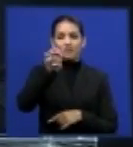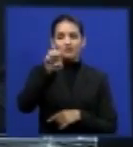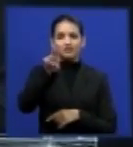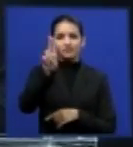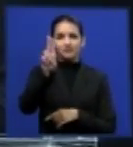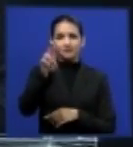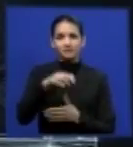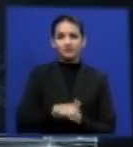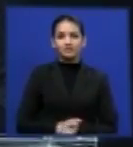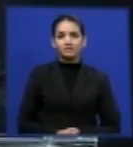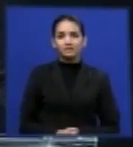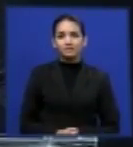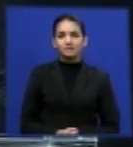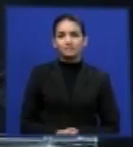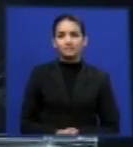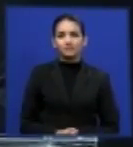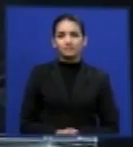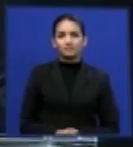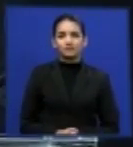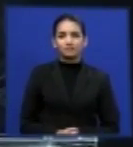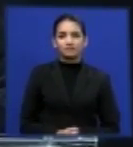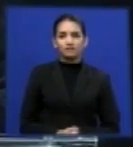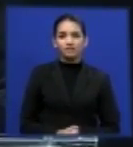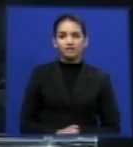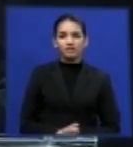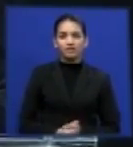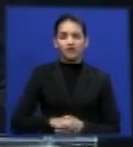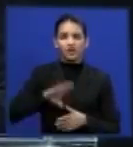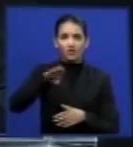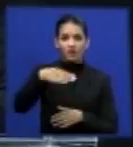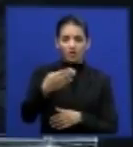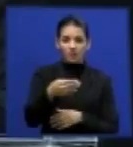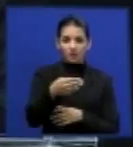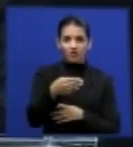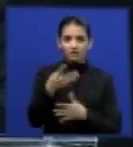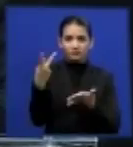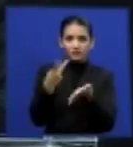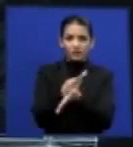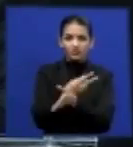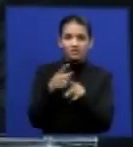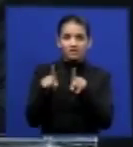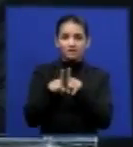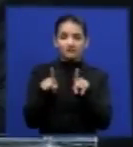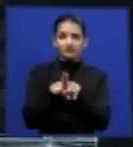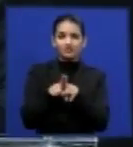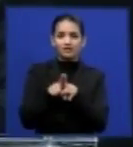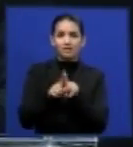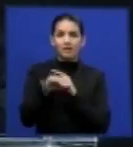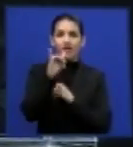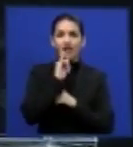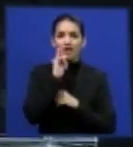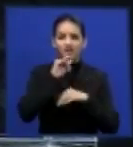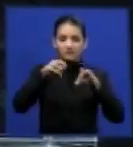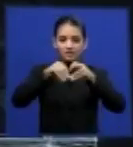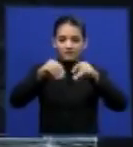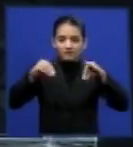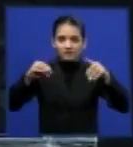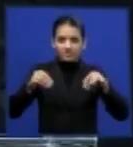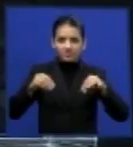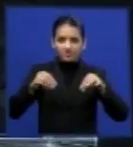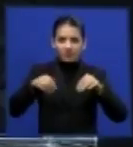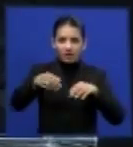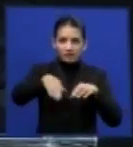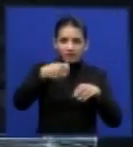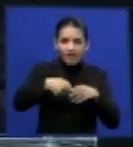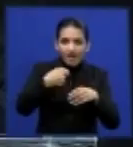Por outro lado, quando nós usamos da alternativa de enterrá-lo em aterros sanitários de